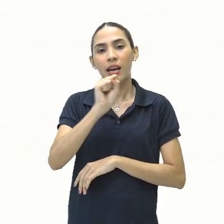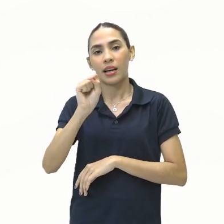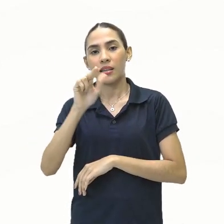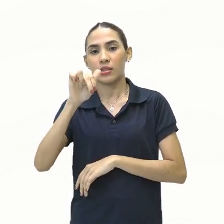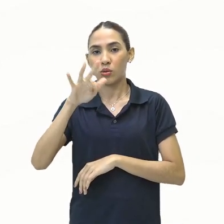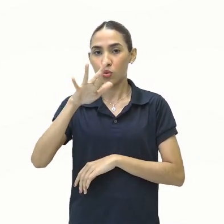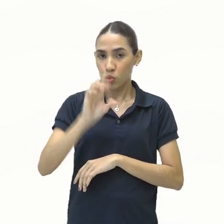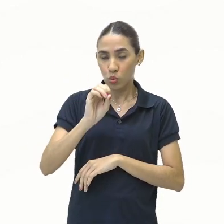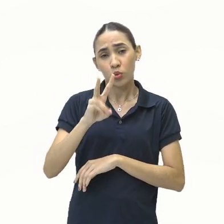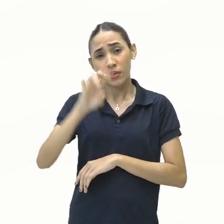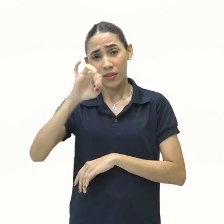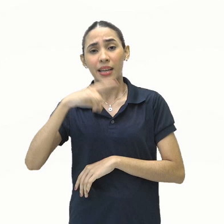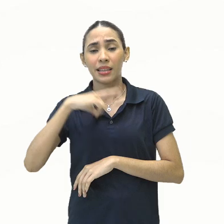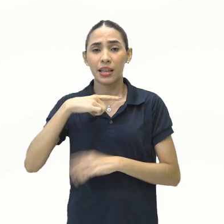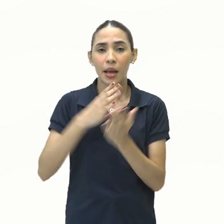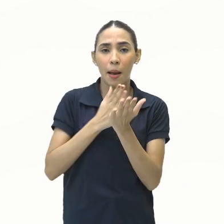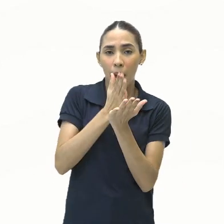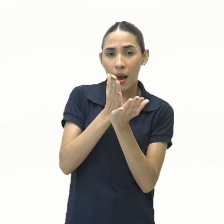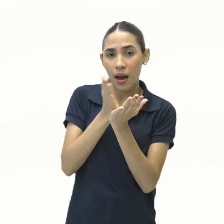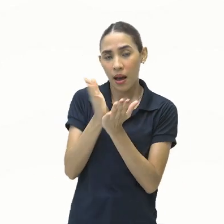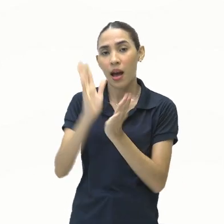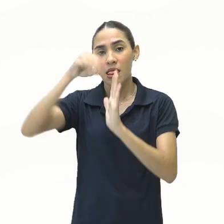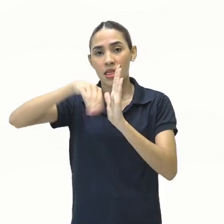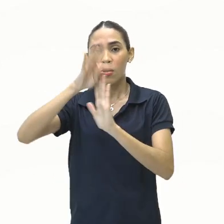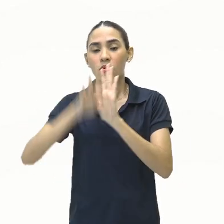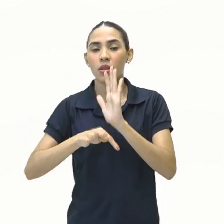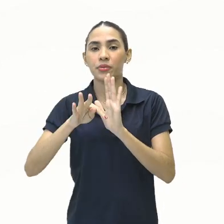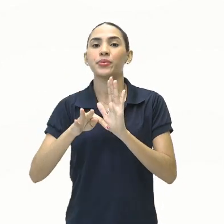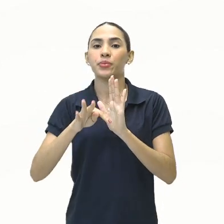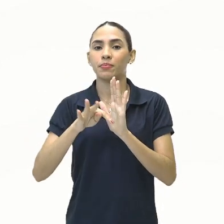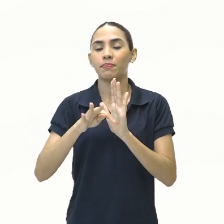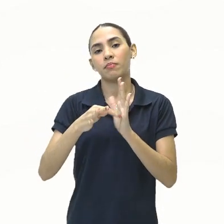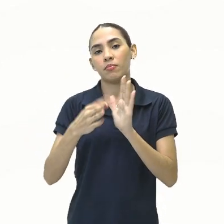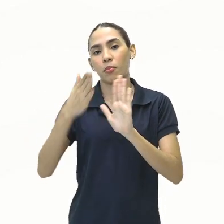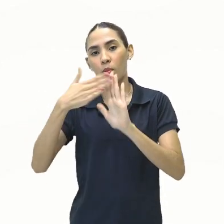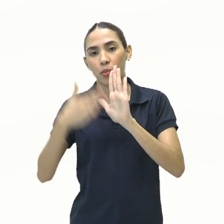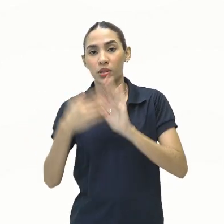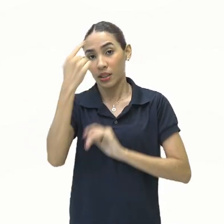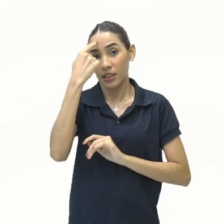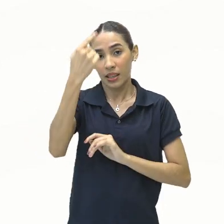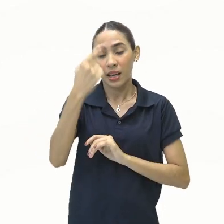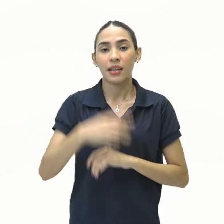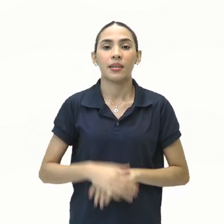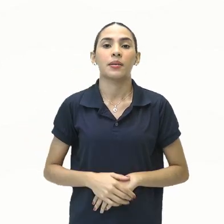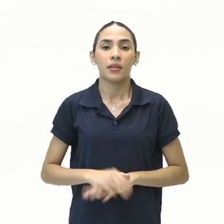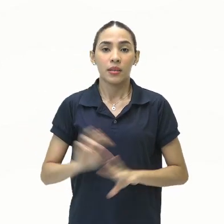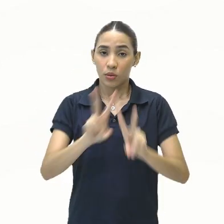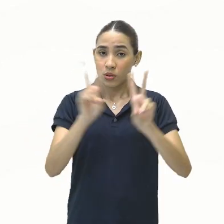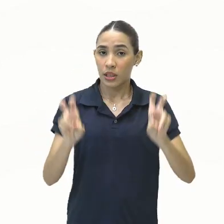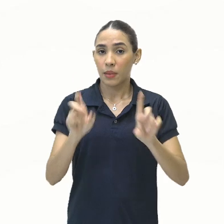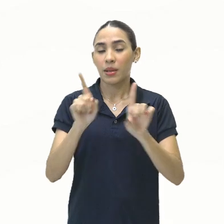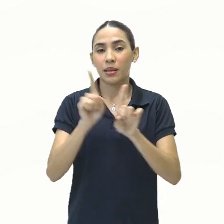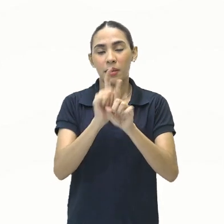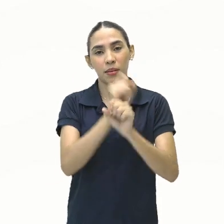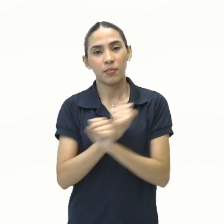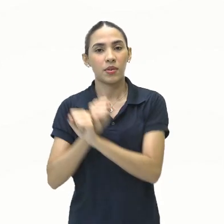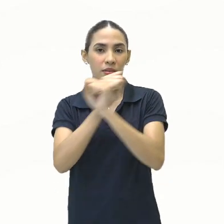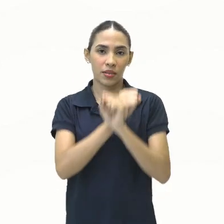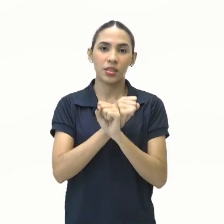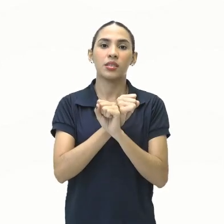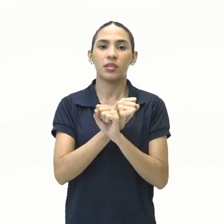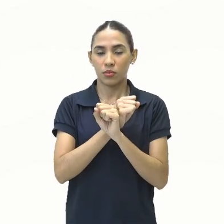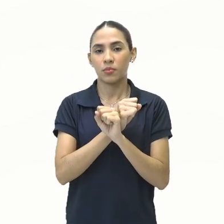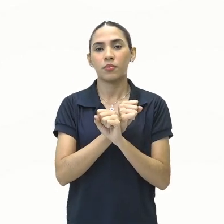dar aí as diretrizes do texto, né, ao expor a minha ideia. E esse tema ele vai ser defendido,